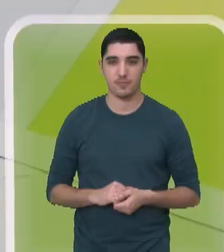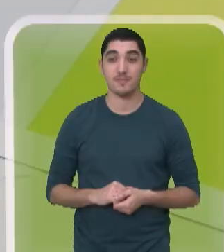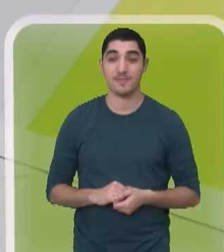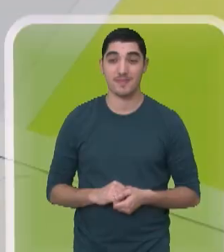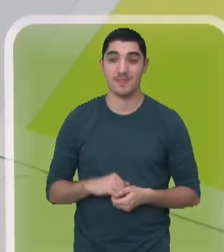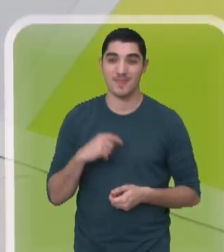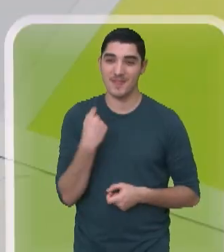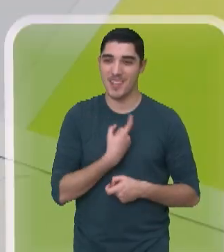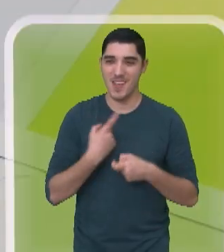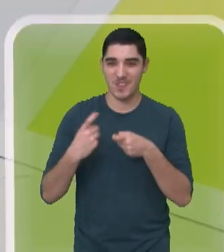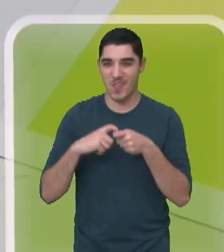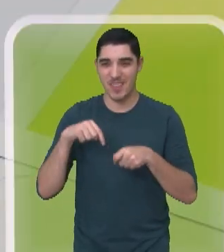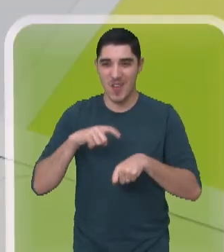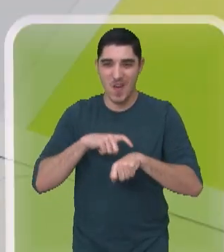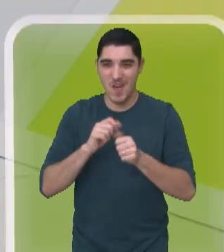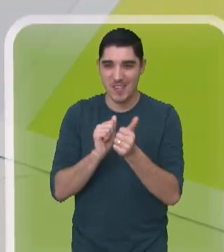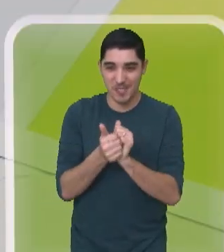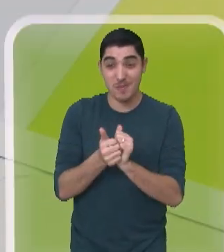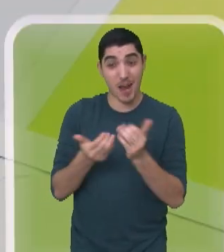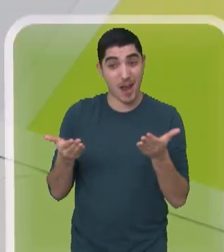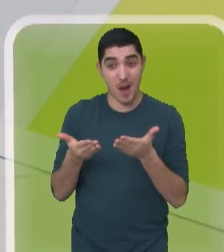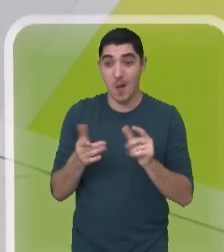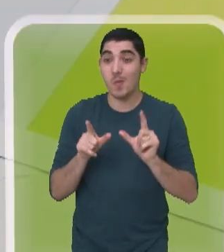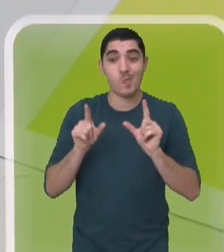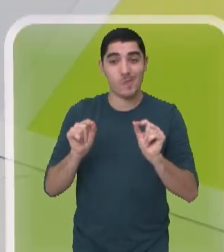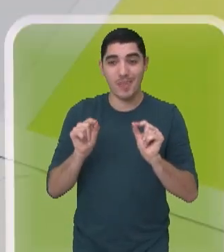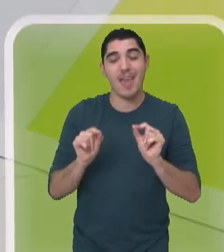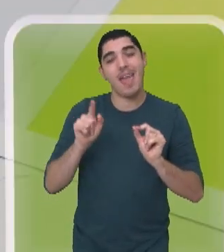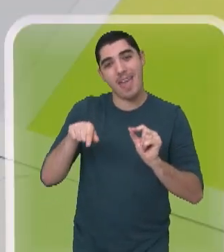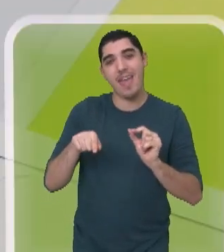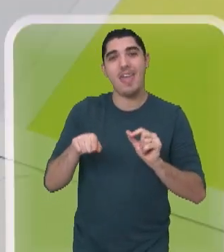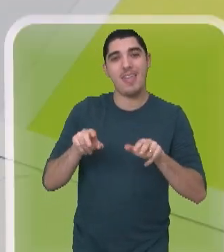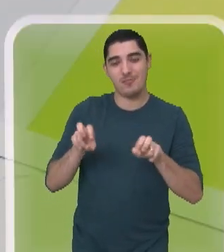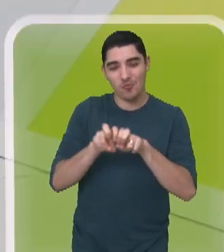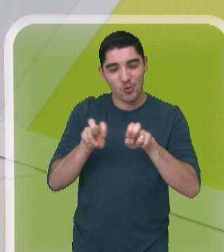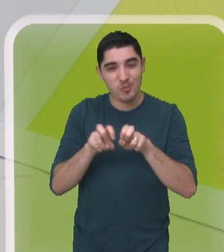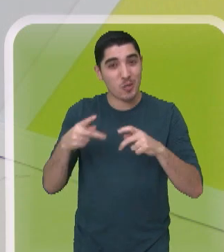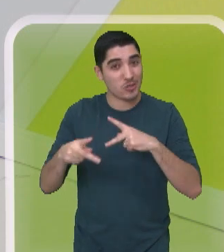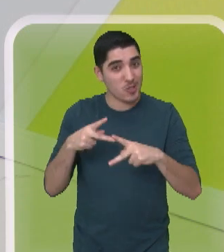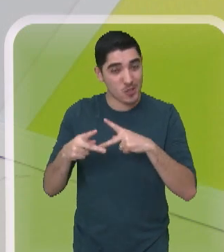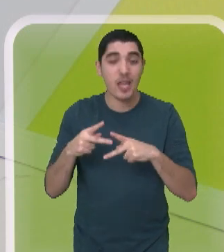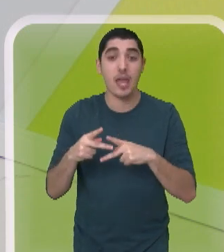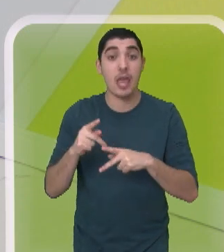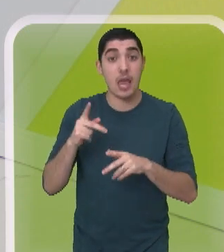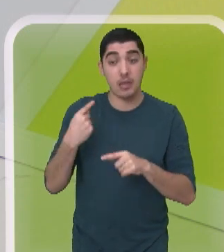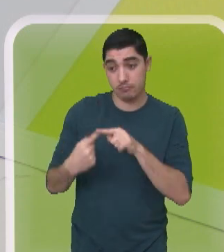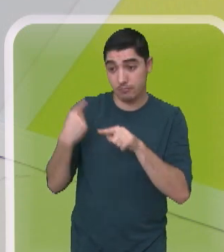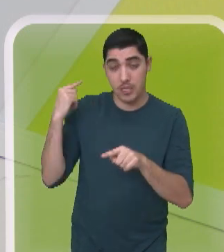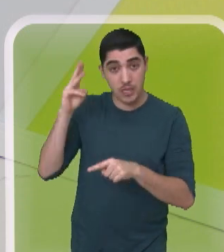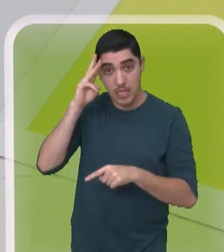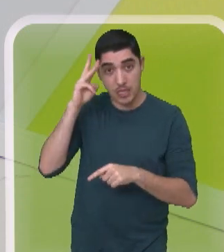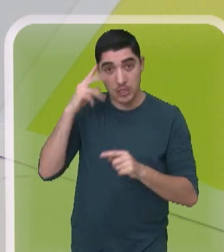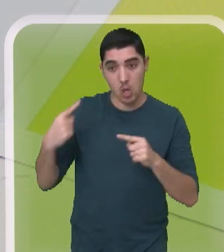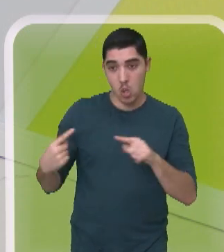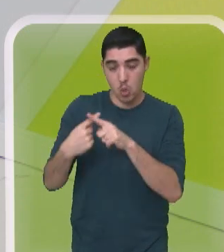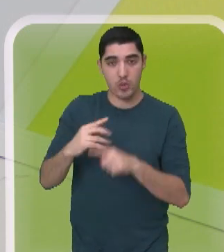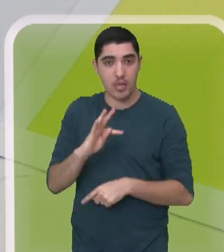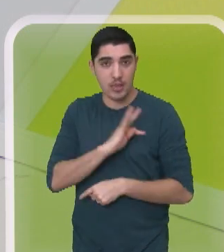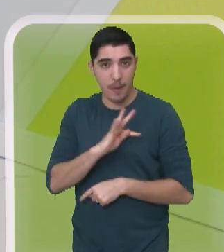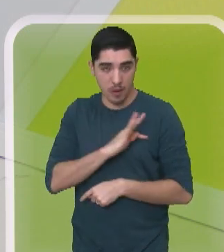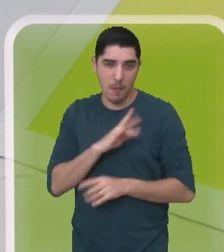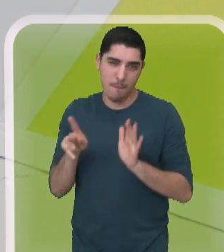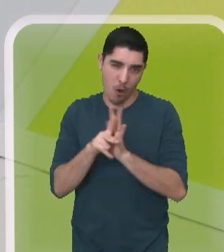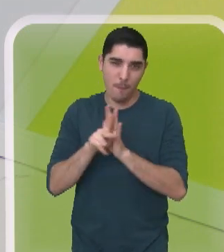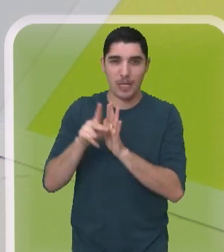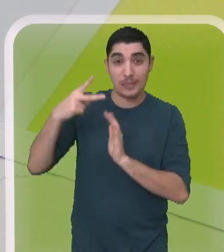Bem, estamos de volta com a Hora do Esporte agora para falar do São José Futsal, que na última terça-feira recebeu o Taboão da Serra pela partida de